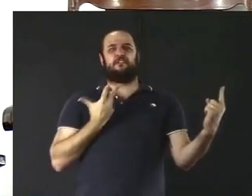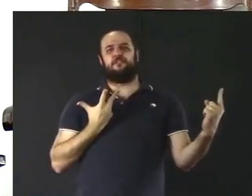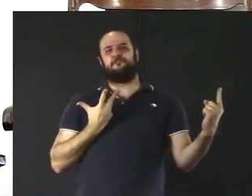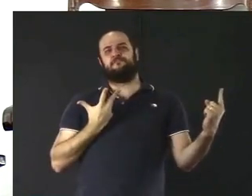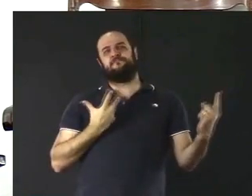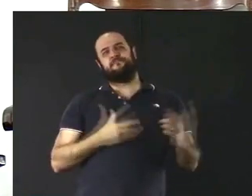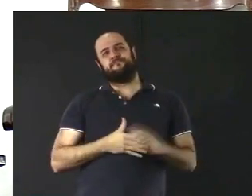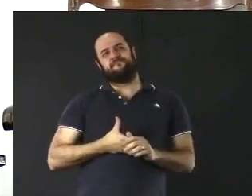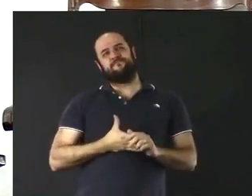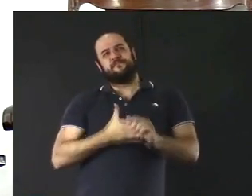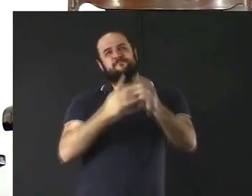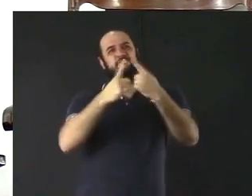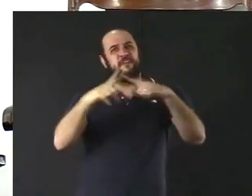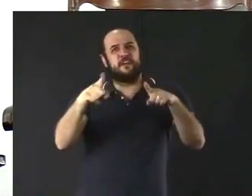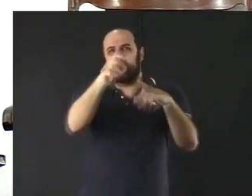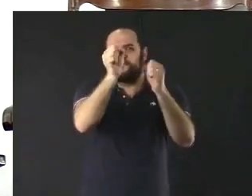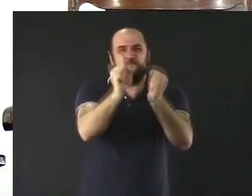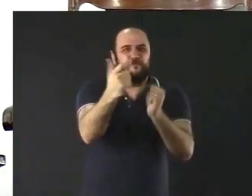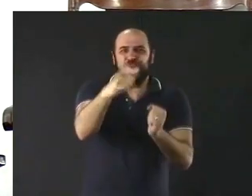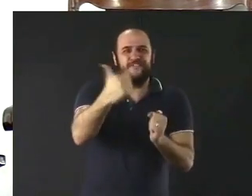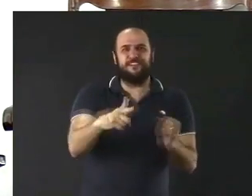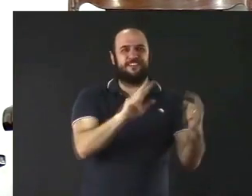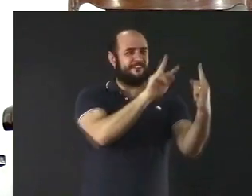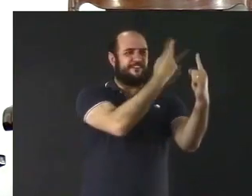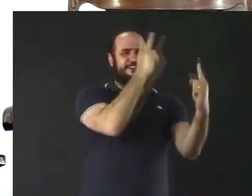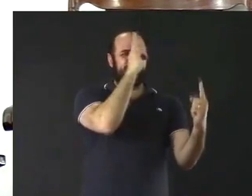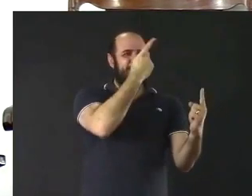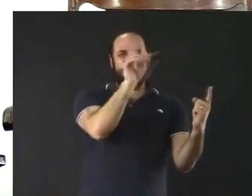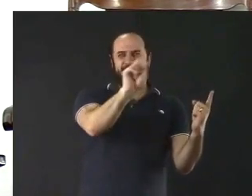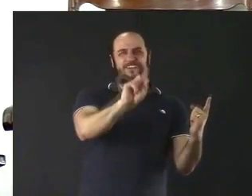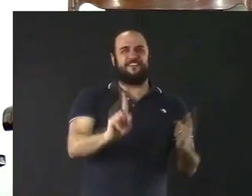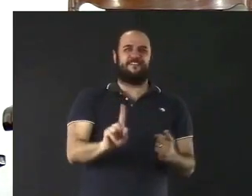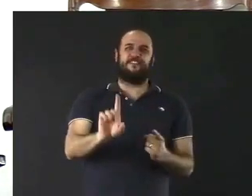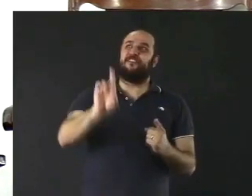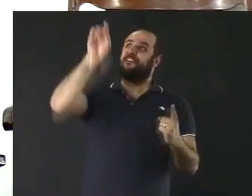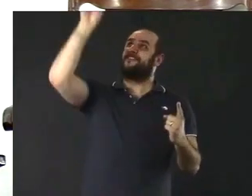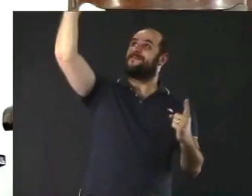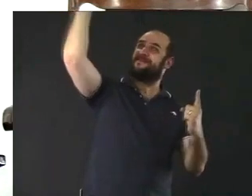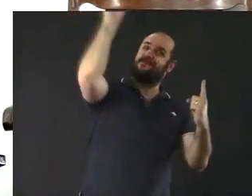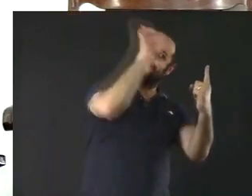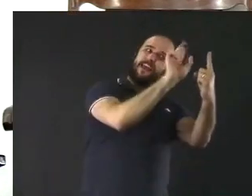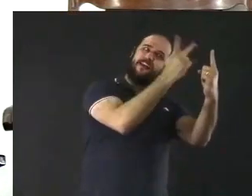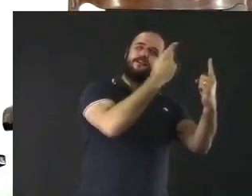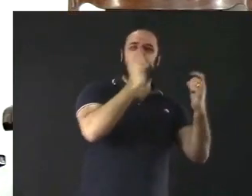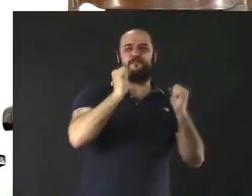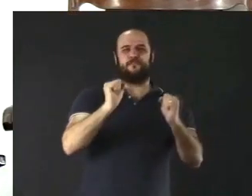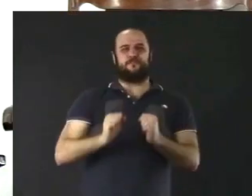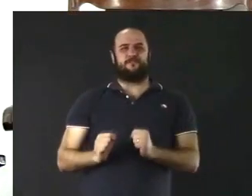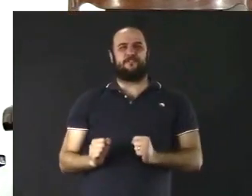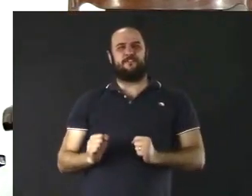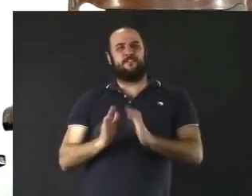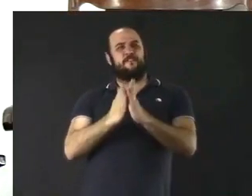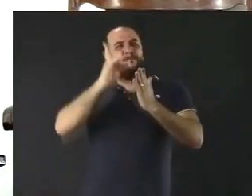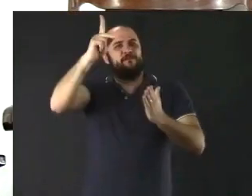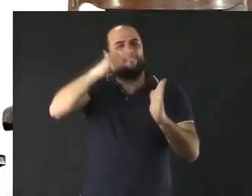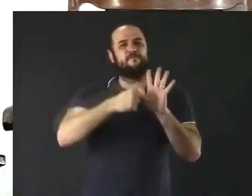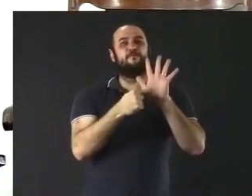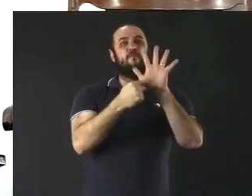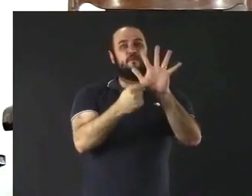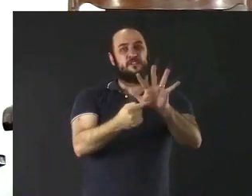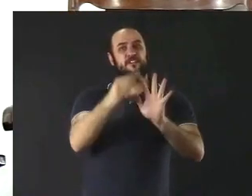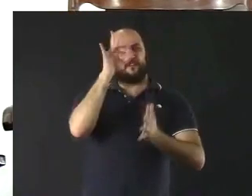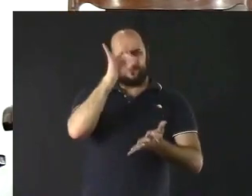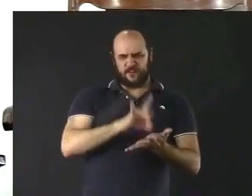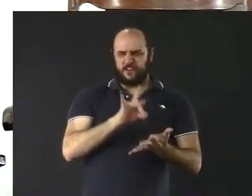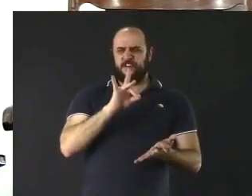cidadã, coisa que você não tem poder para fazer. Isso só vem de Deus. Por isso que a Escritura é enfática em mostrar de